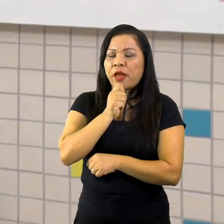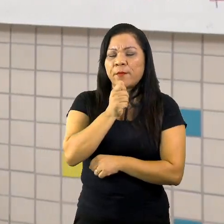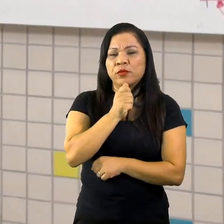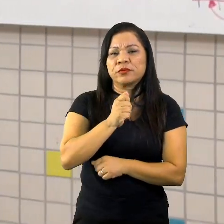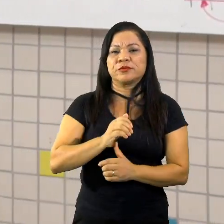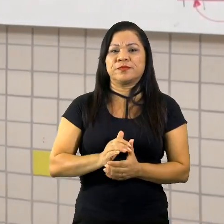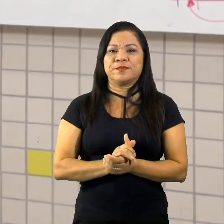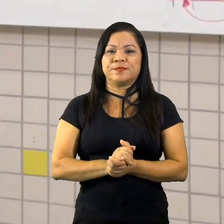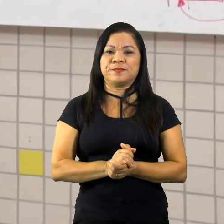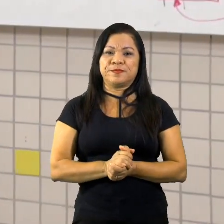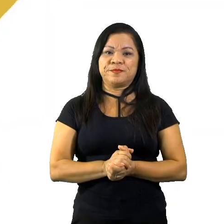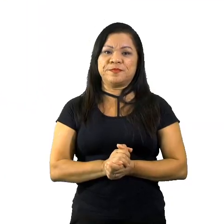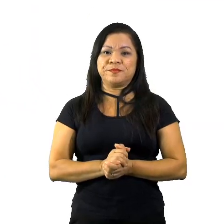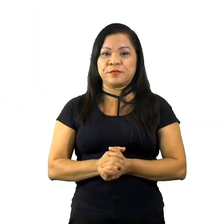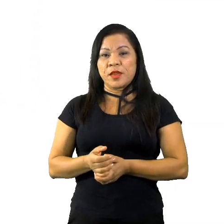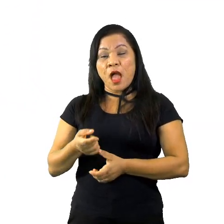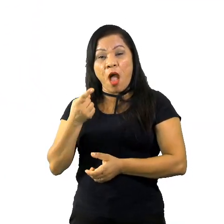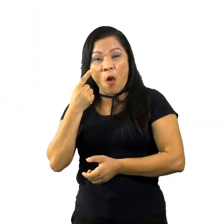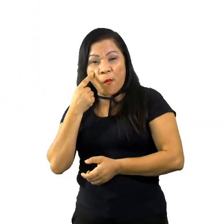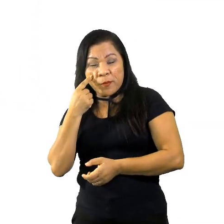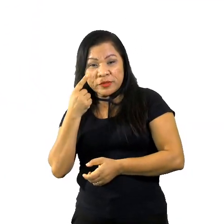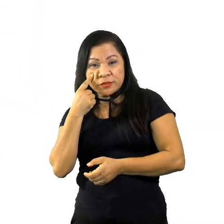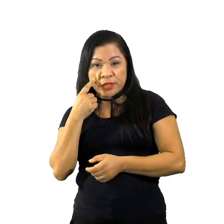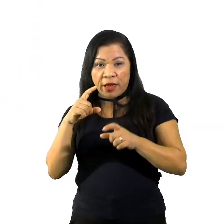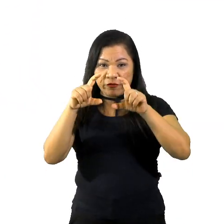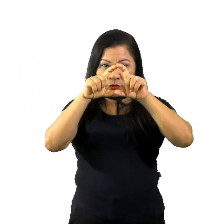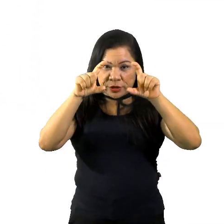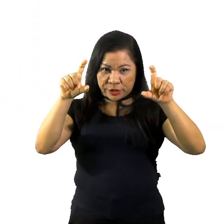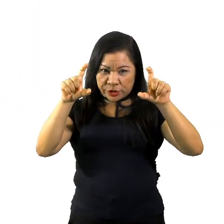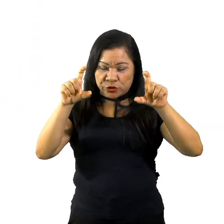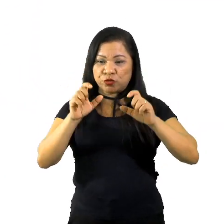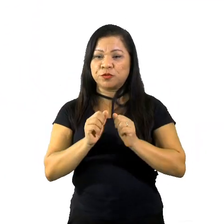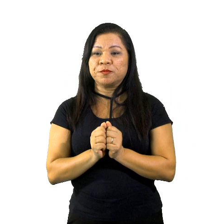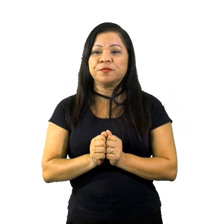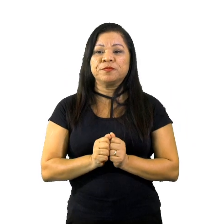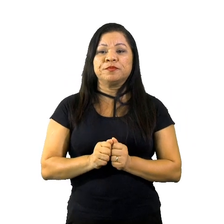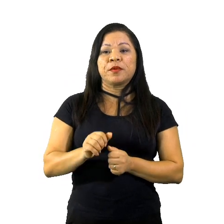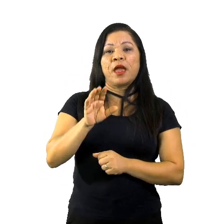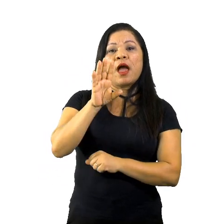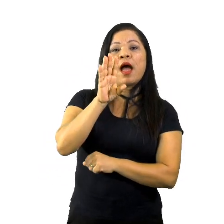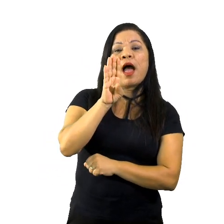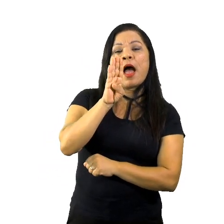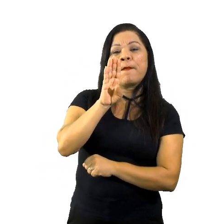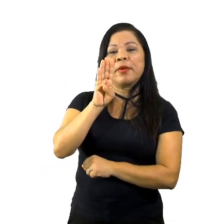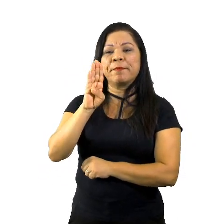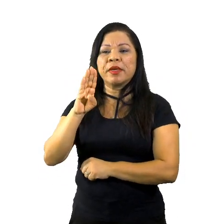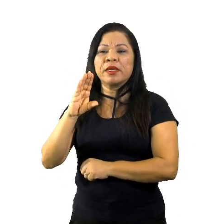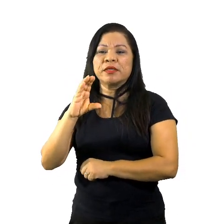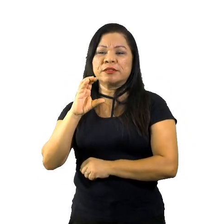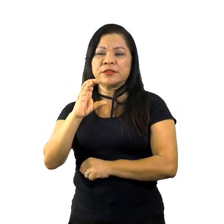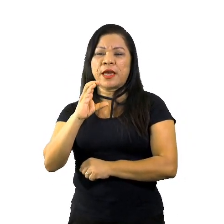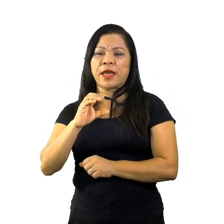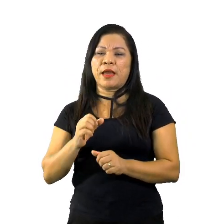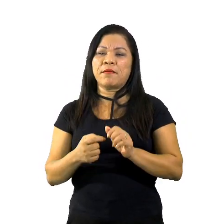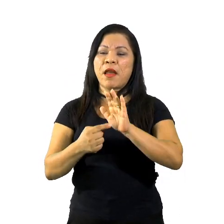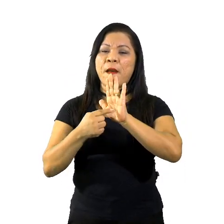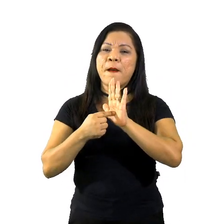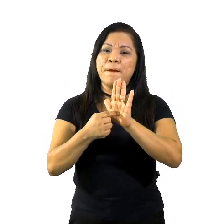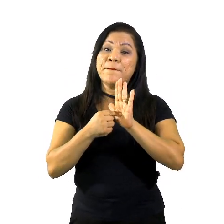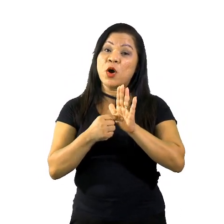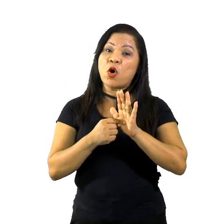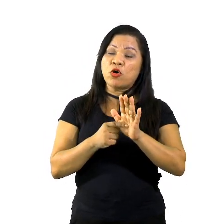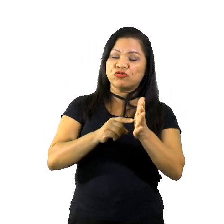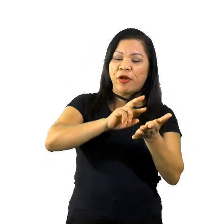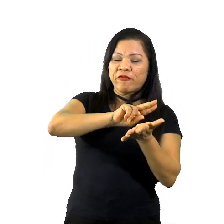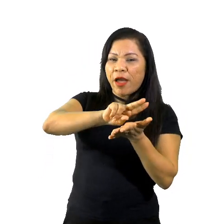esse trecho dessa reportagem. A BBC lista aqui algumas coisas que você pode fazer para se